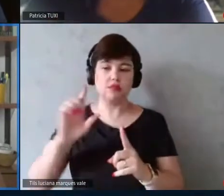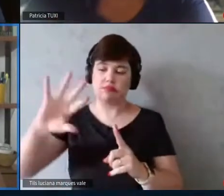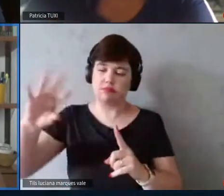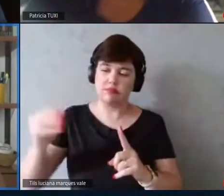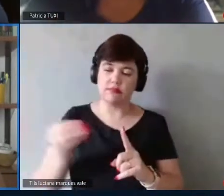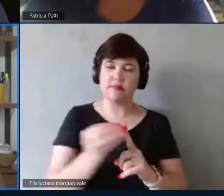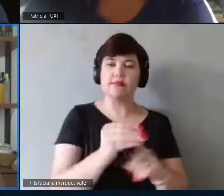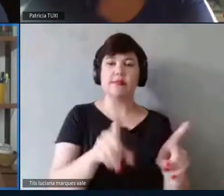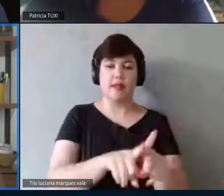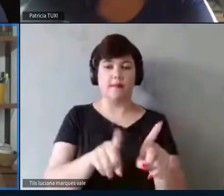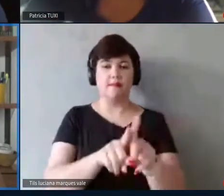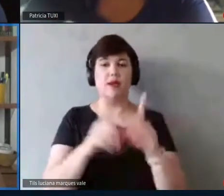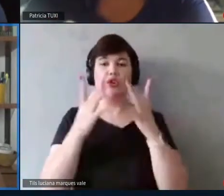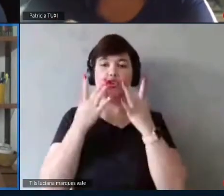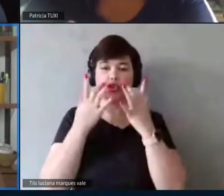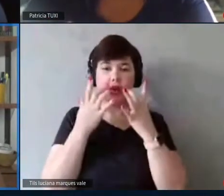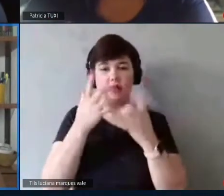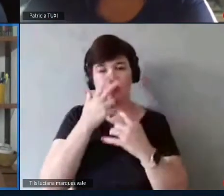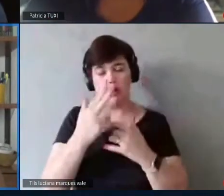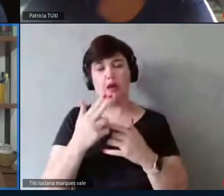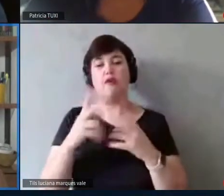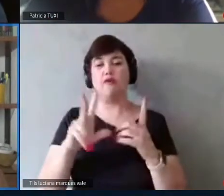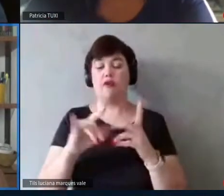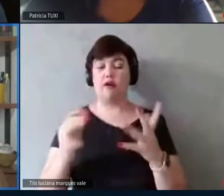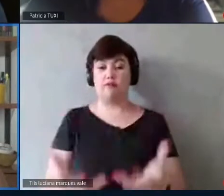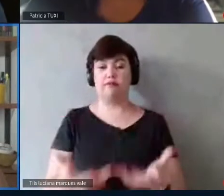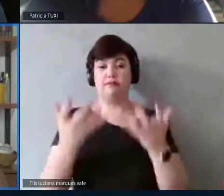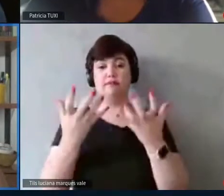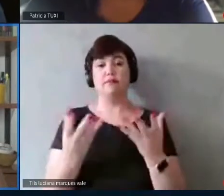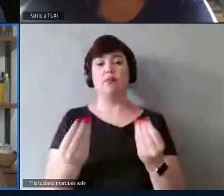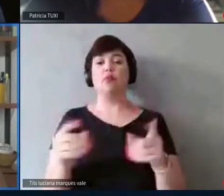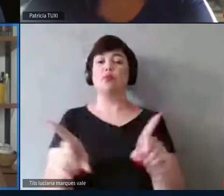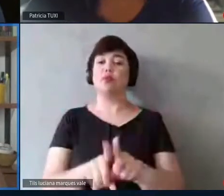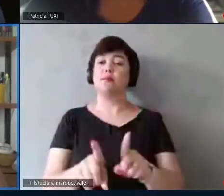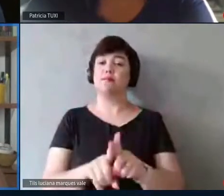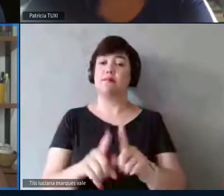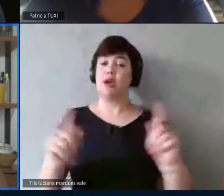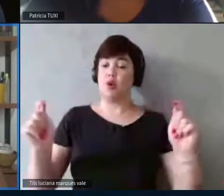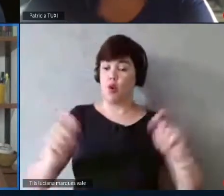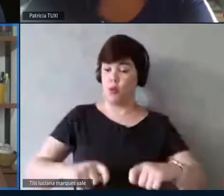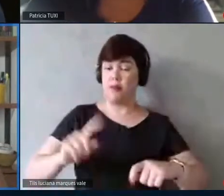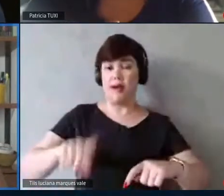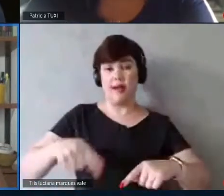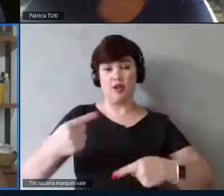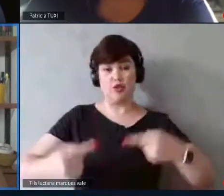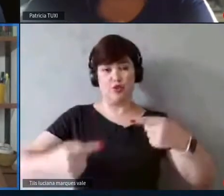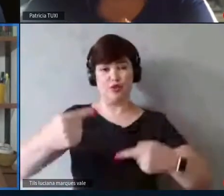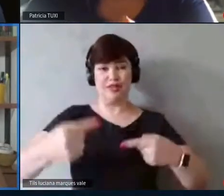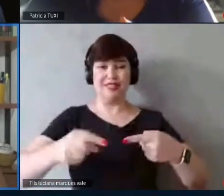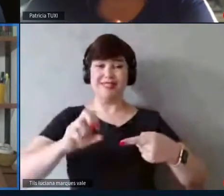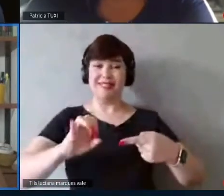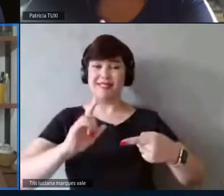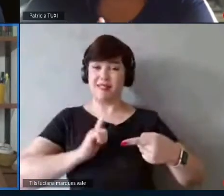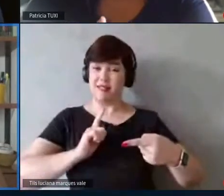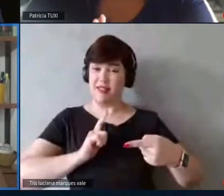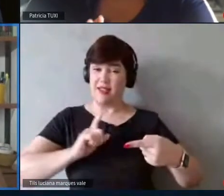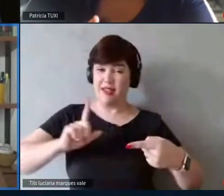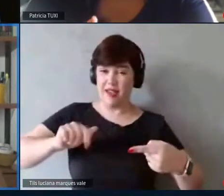área do teatro, que eu acho que podem ajudar bastante. E a competência é discutir, né? Discutir se realmente ela